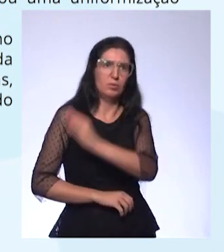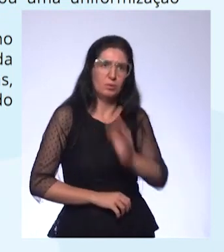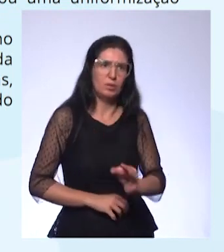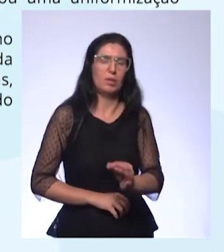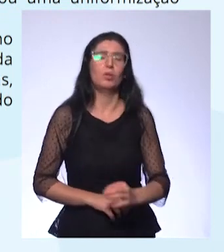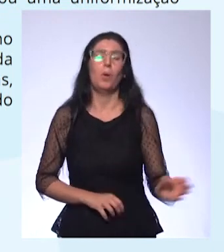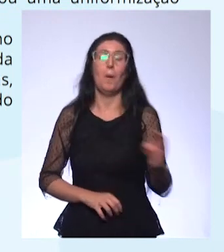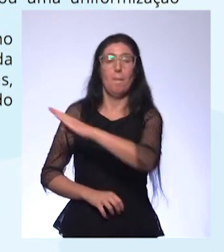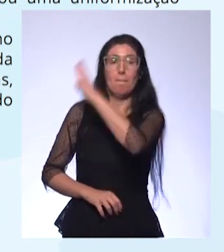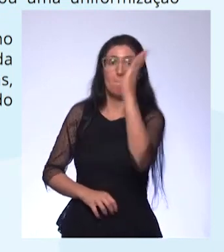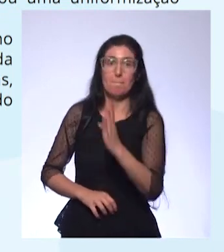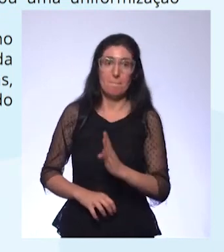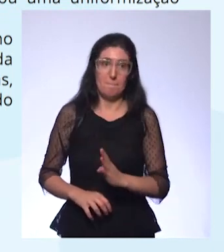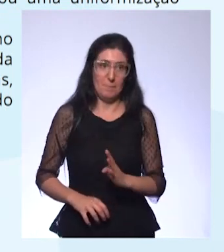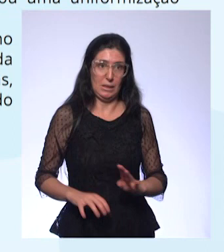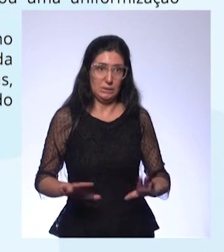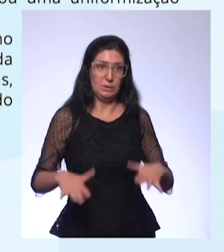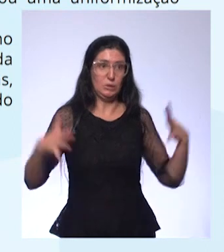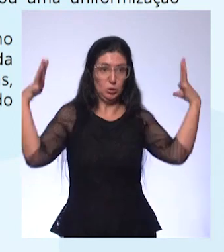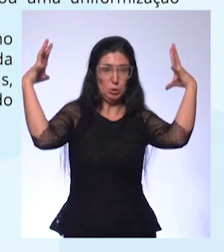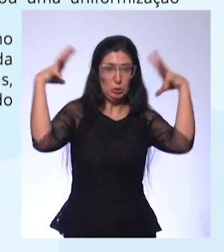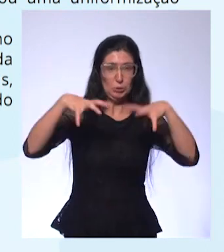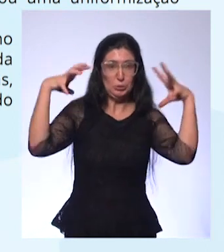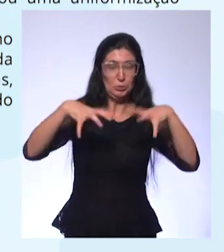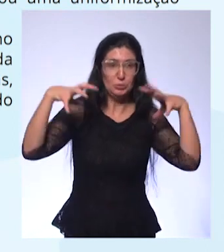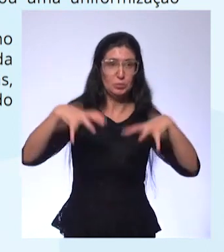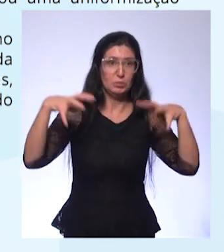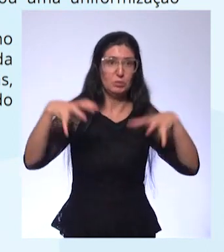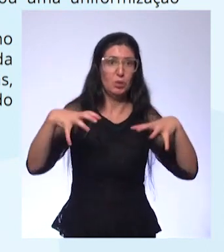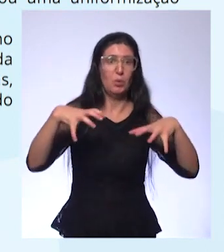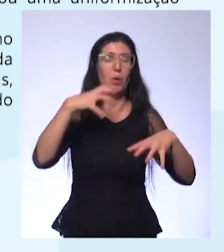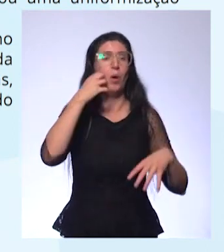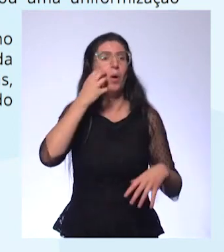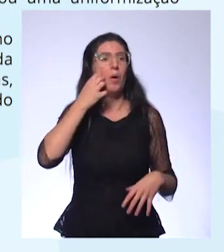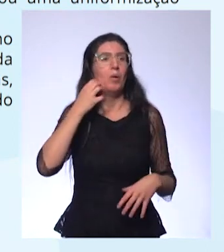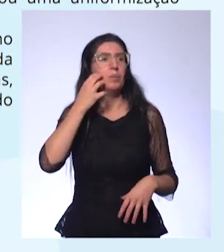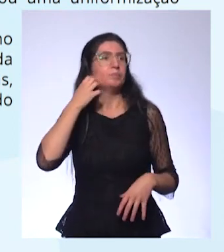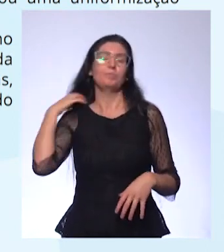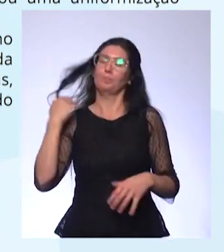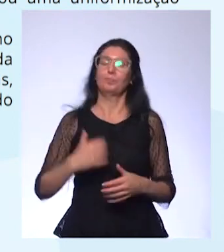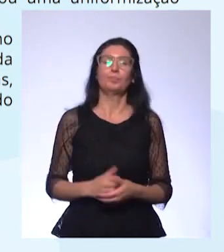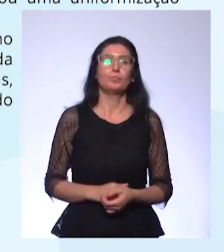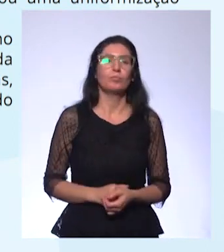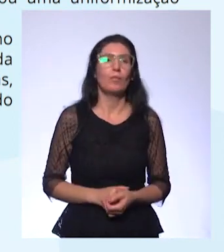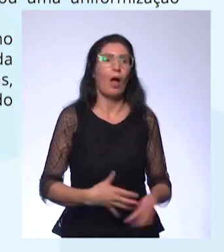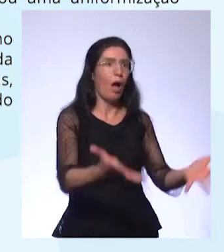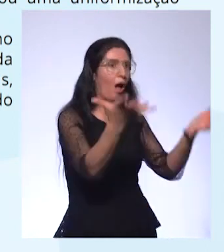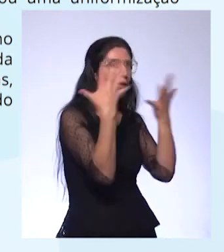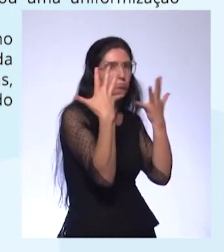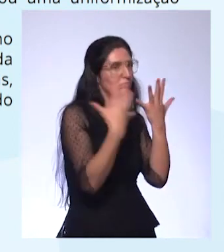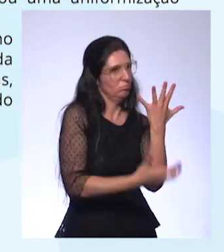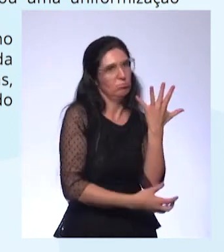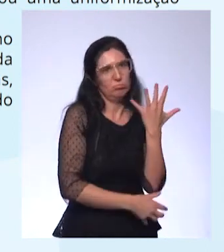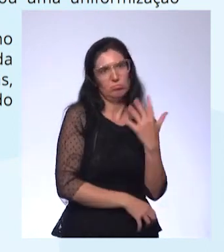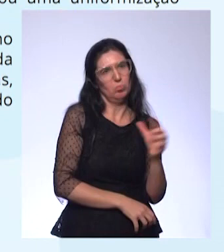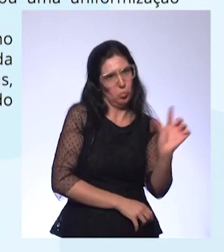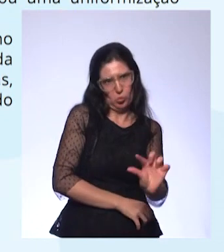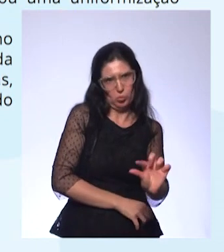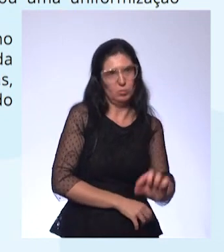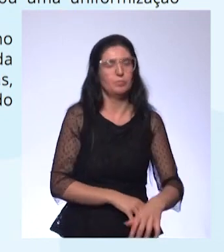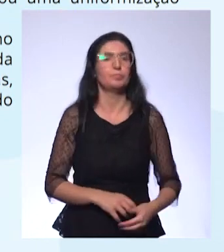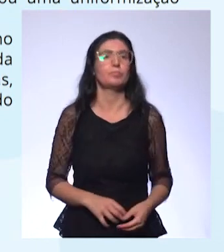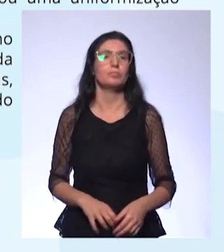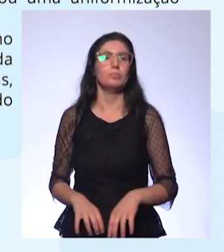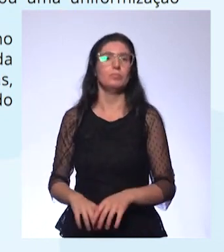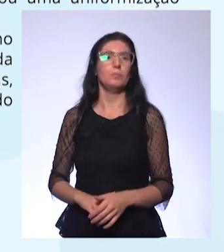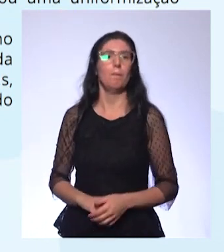é caracterizado por um clima mais chuvoso, sem período seco, tem temperaturas que chegam a ser negativas em algumas